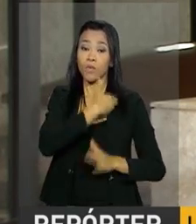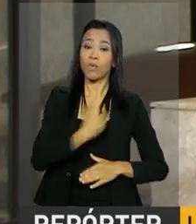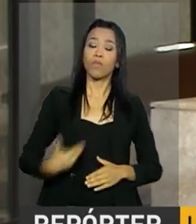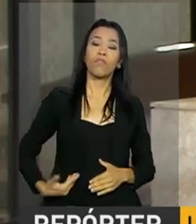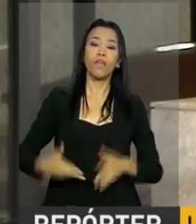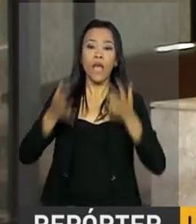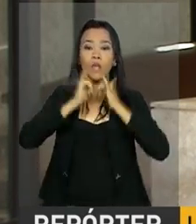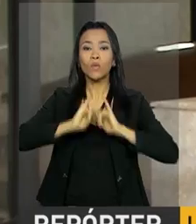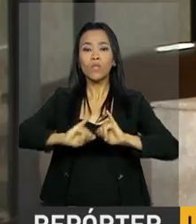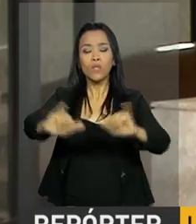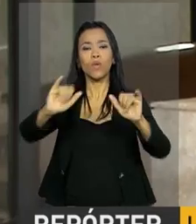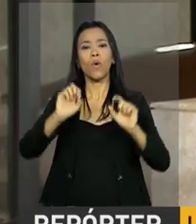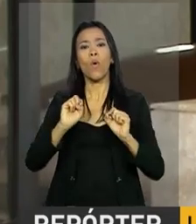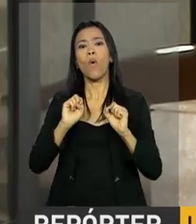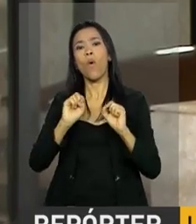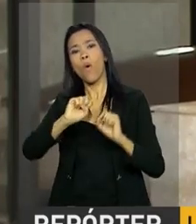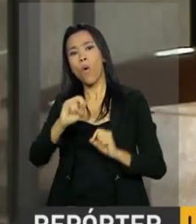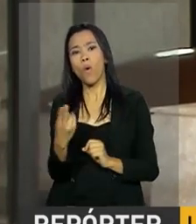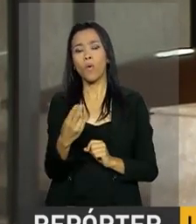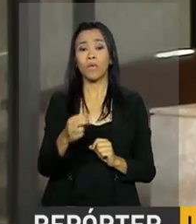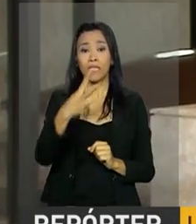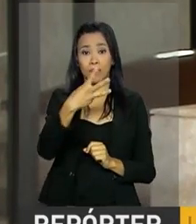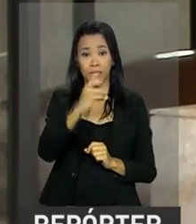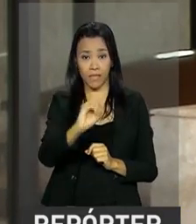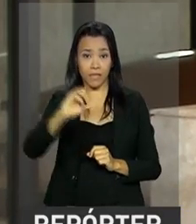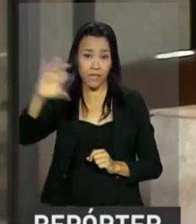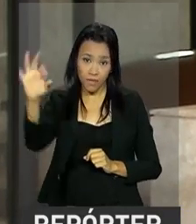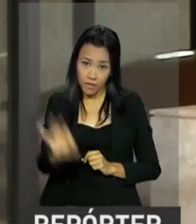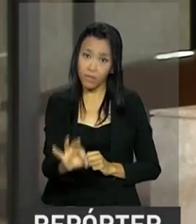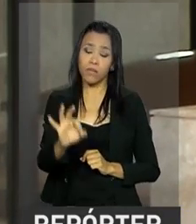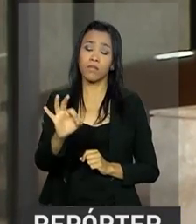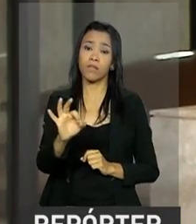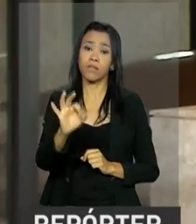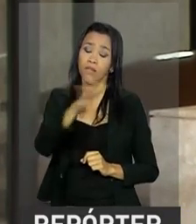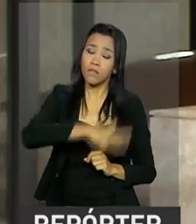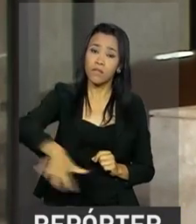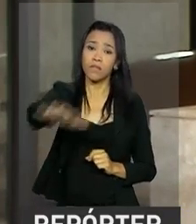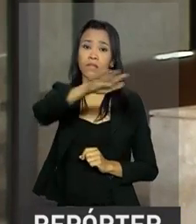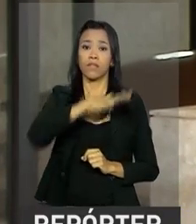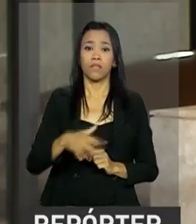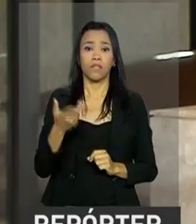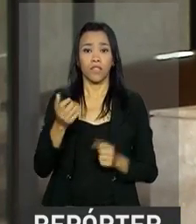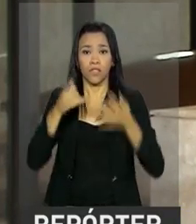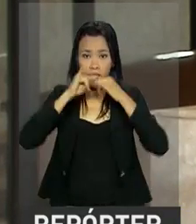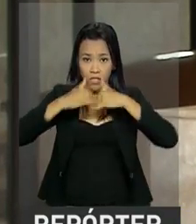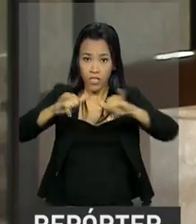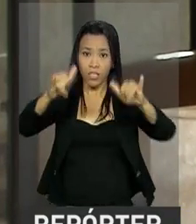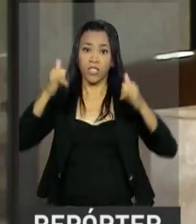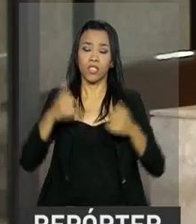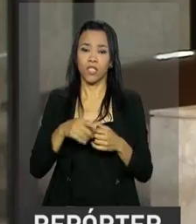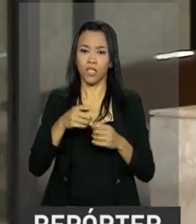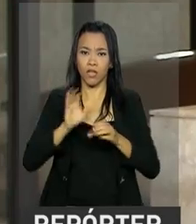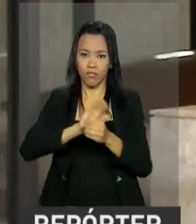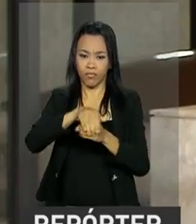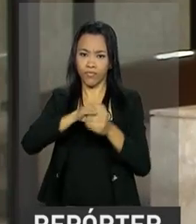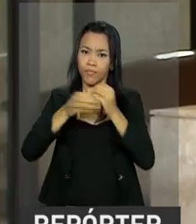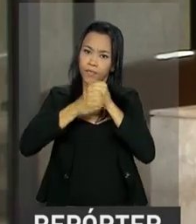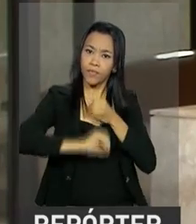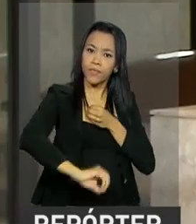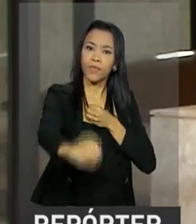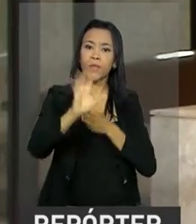concessão ou venda de cerca de 30 projetos nas áreas de energia, saneamento,